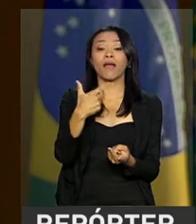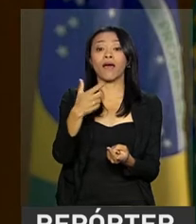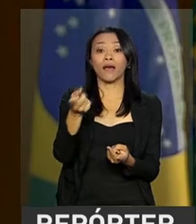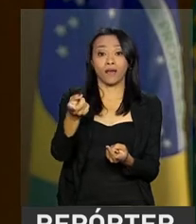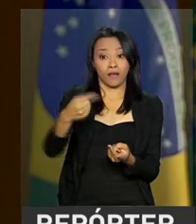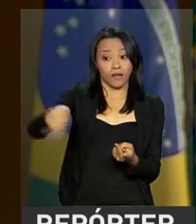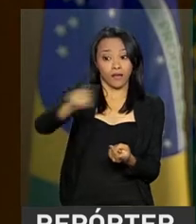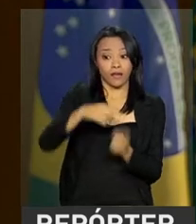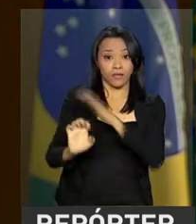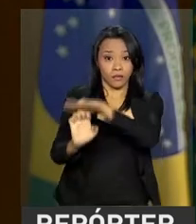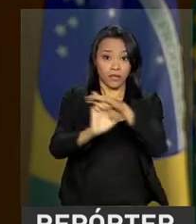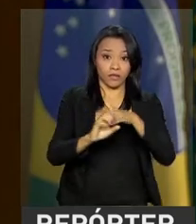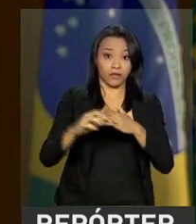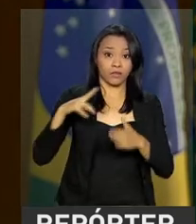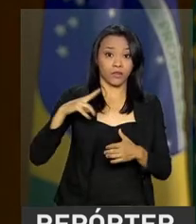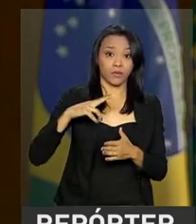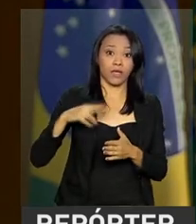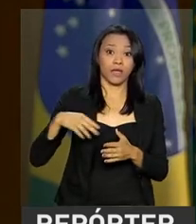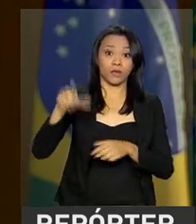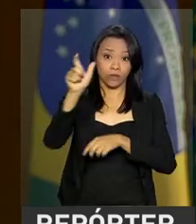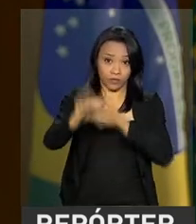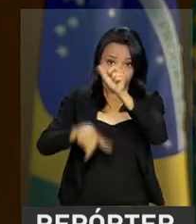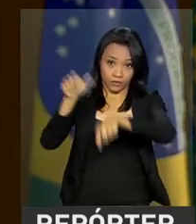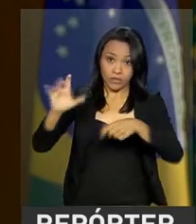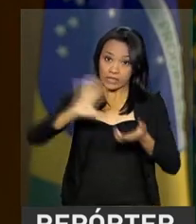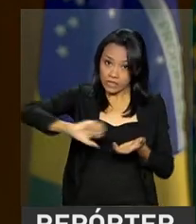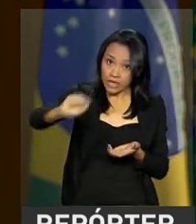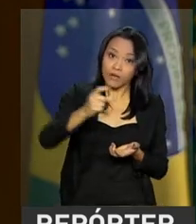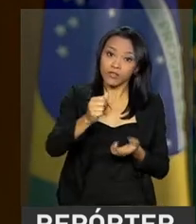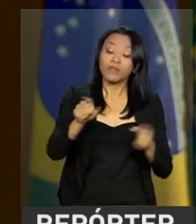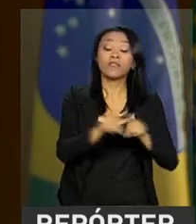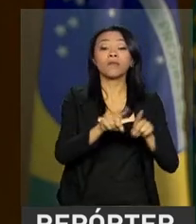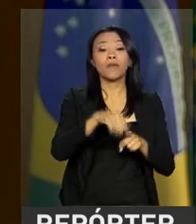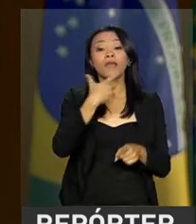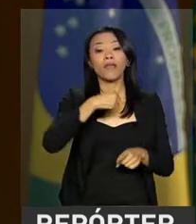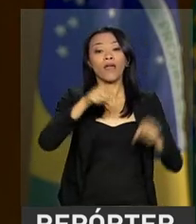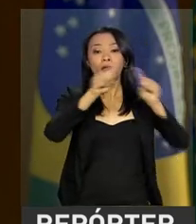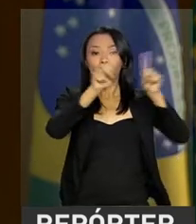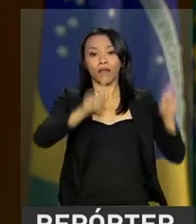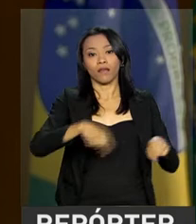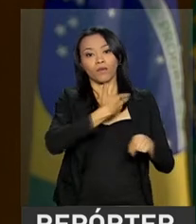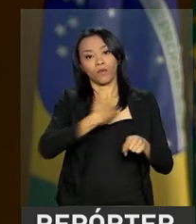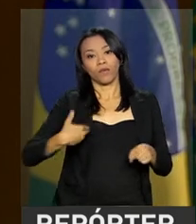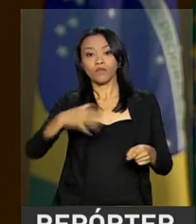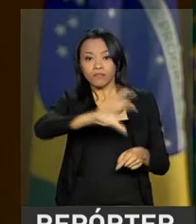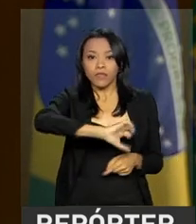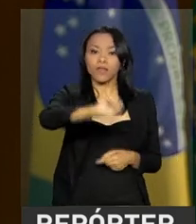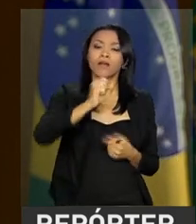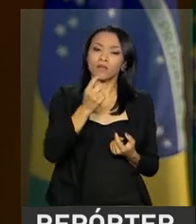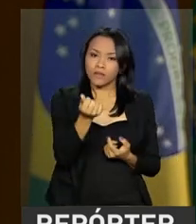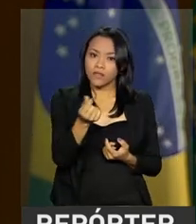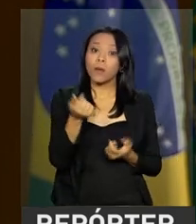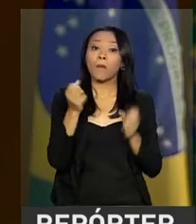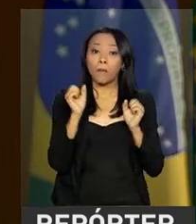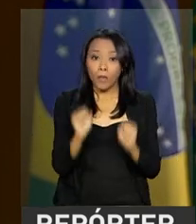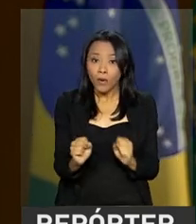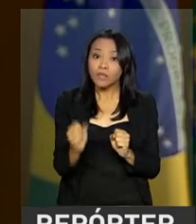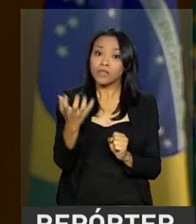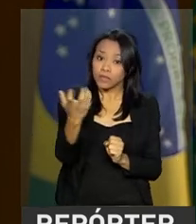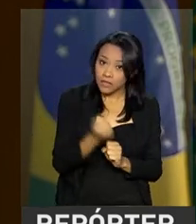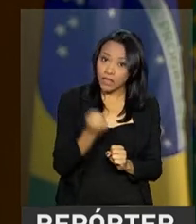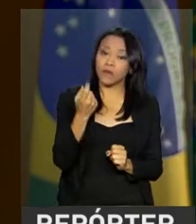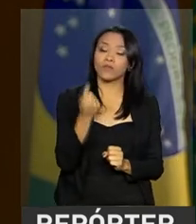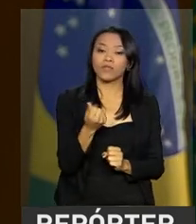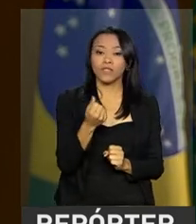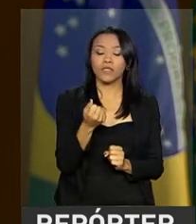da iniciativa privada e do serviço público. Podem retirar os recursos da conta individual